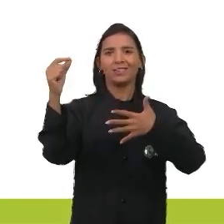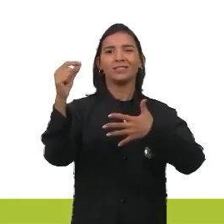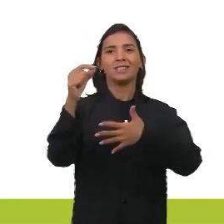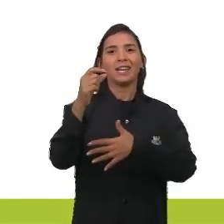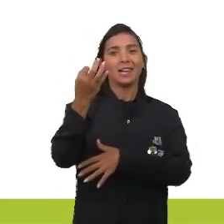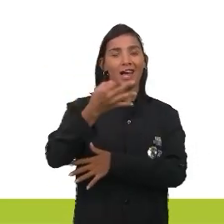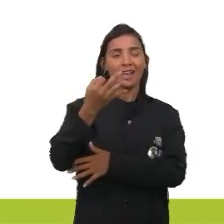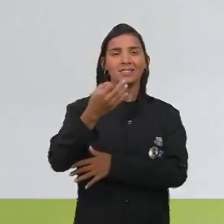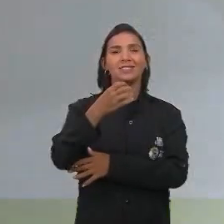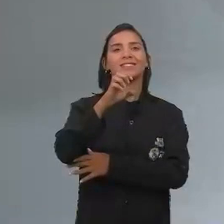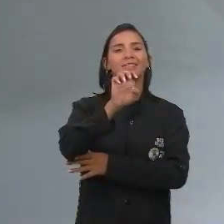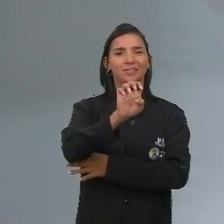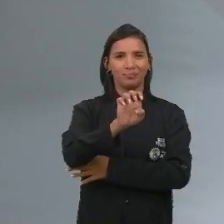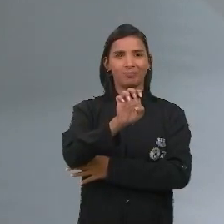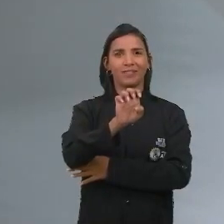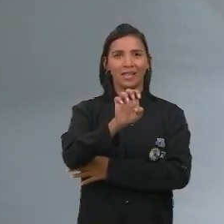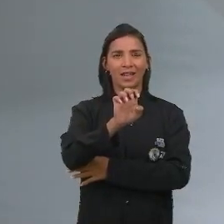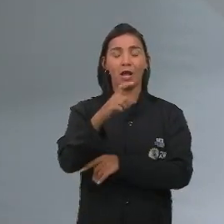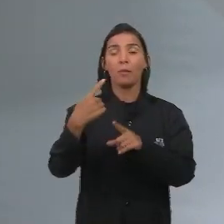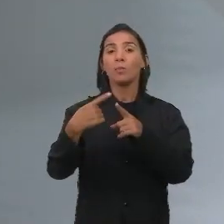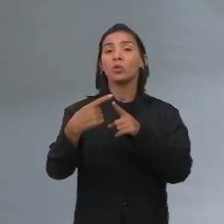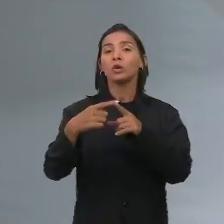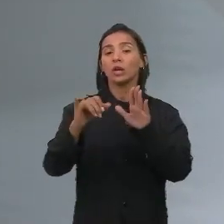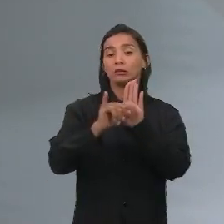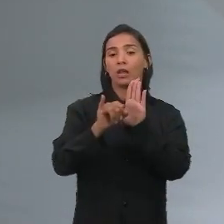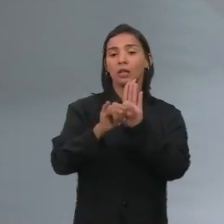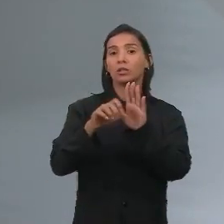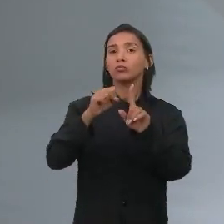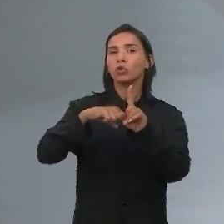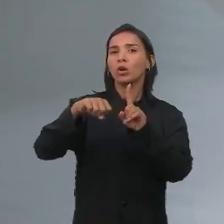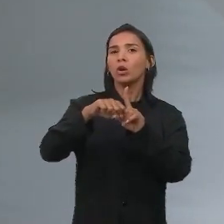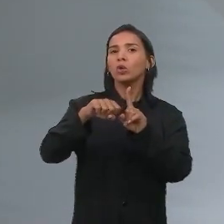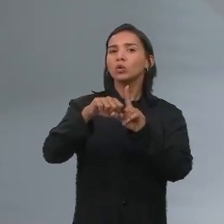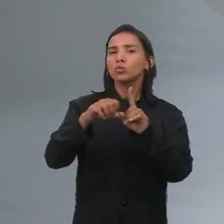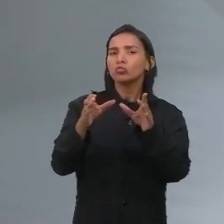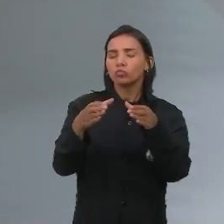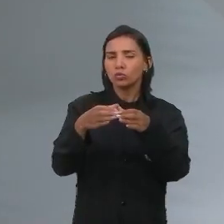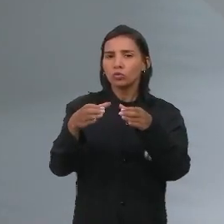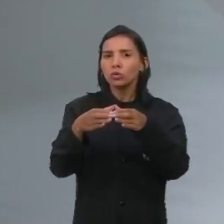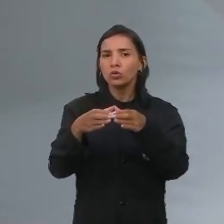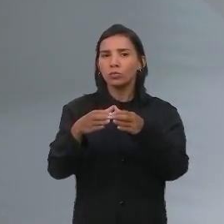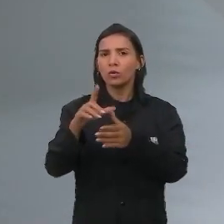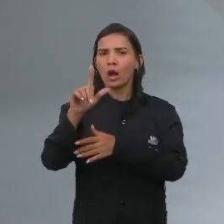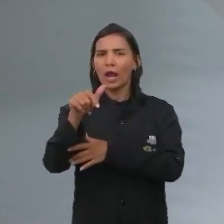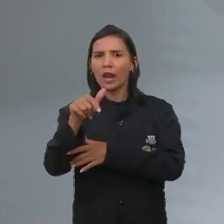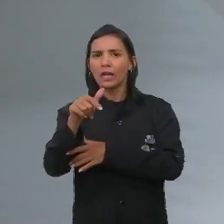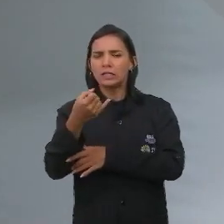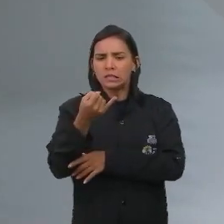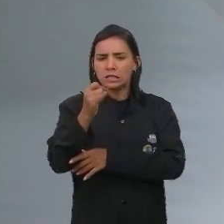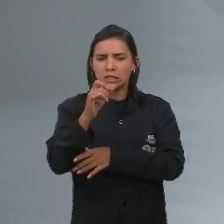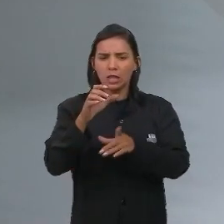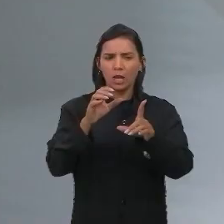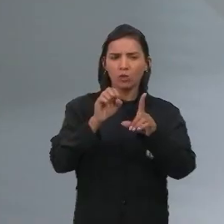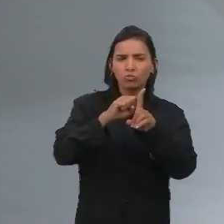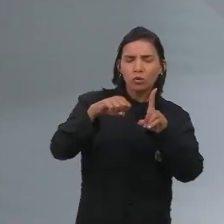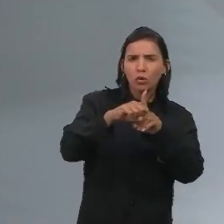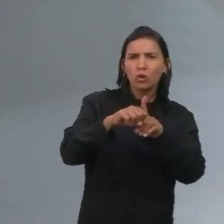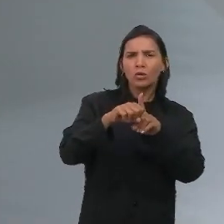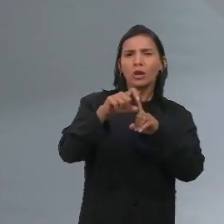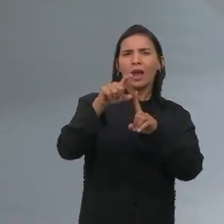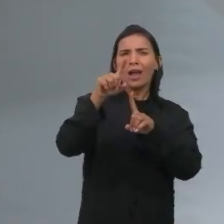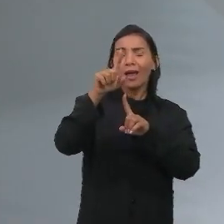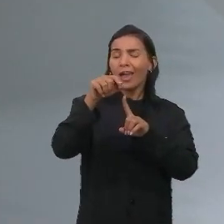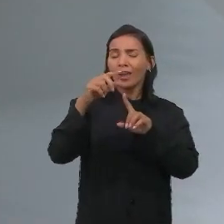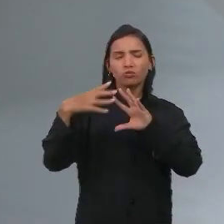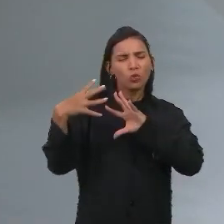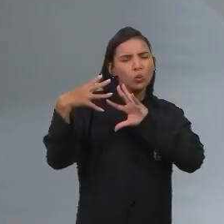dos grupos sociais. Ou seja, nenhuma sociedade ela é totalmente uniforme.